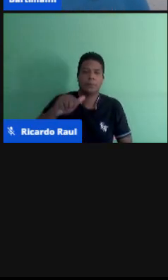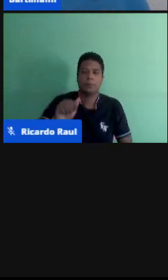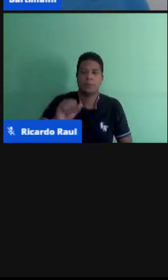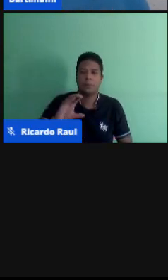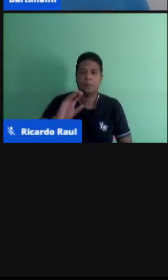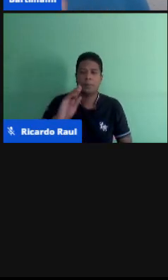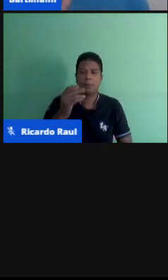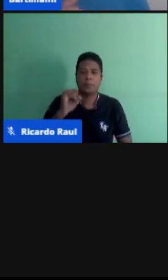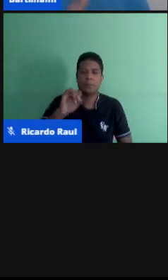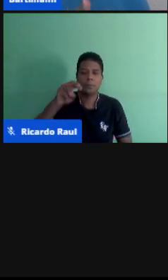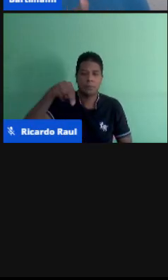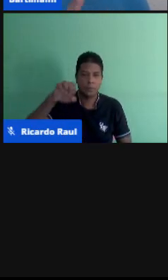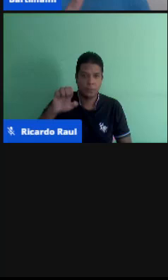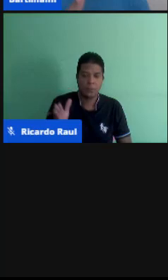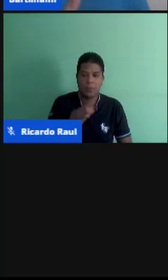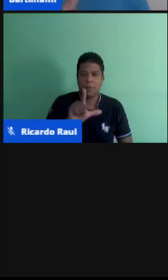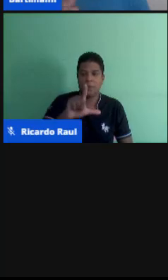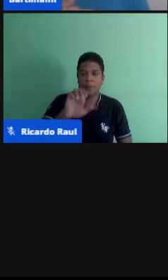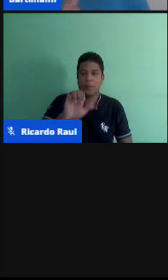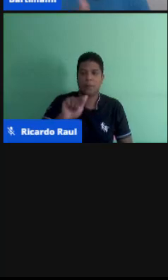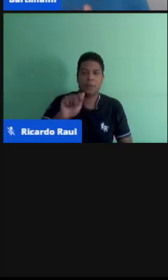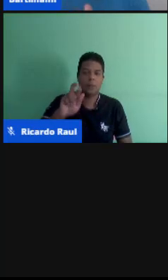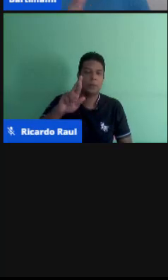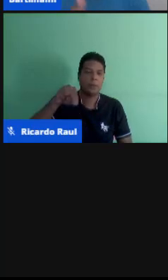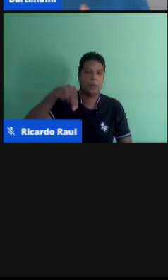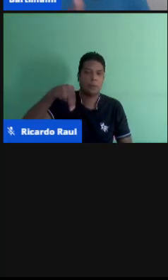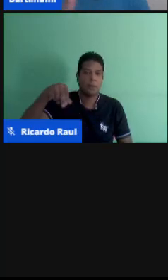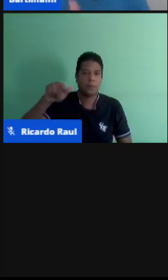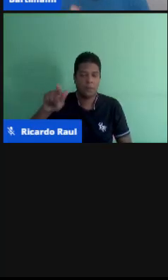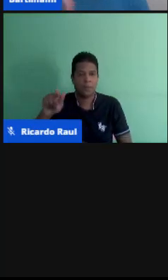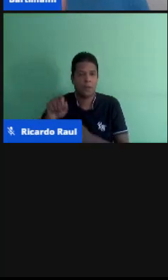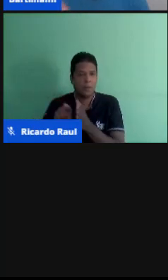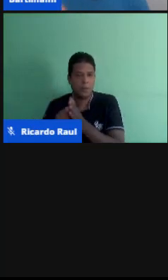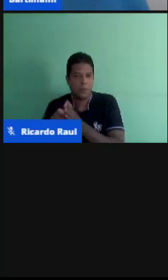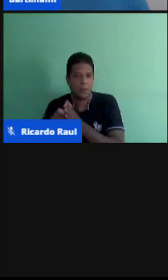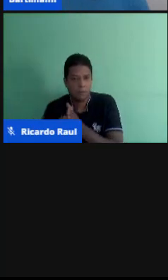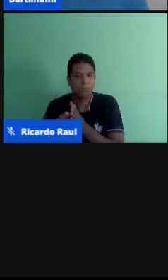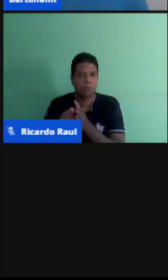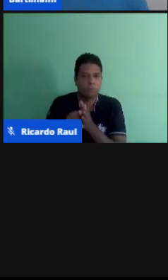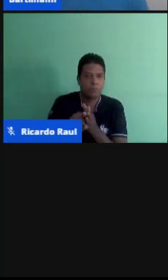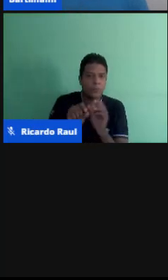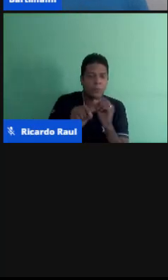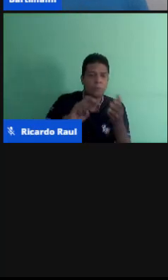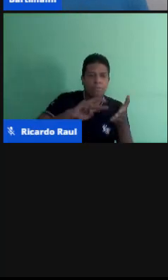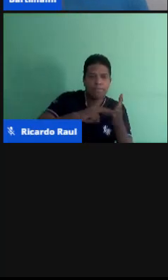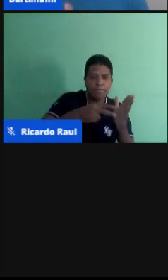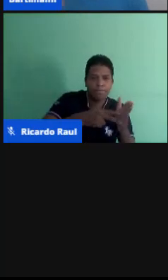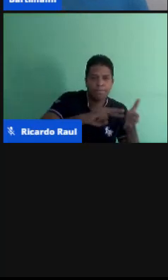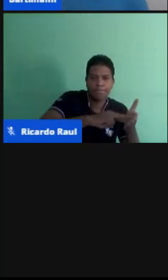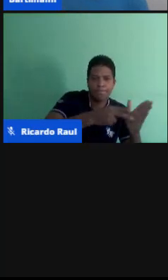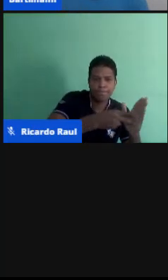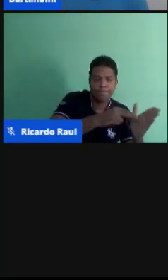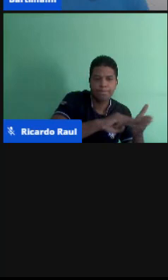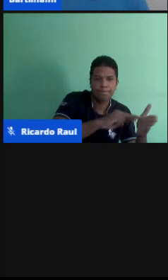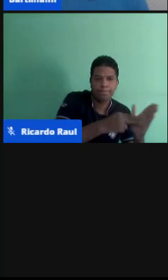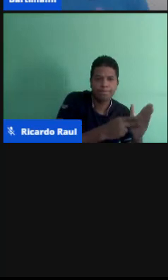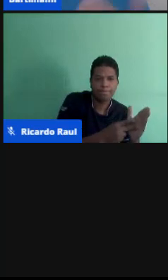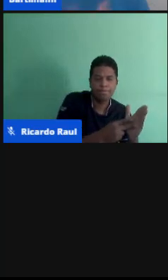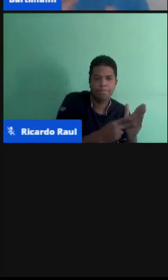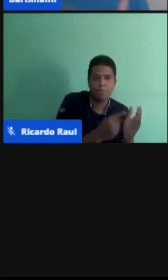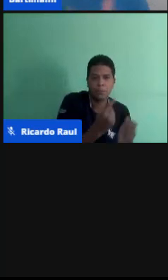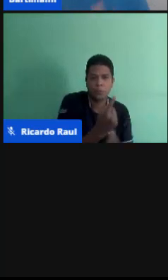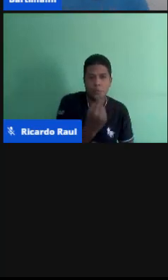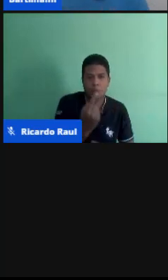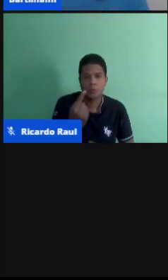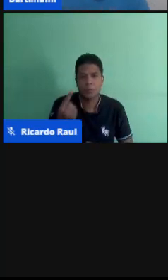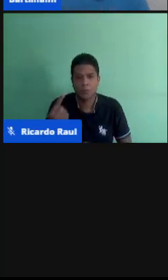o aprendizado, o pesquisador vai definindo o que significa cada um desses pixels, e